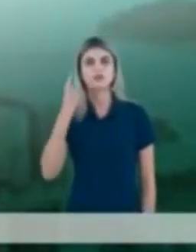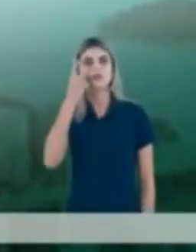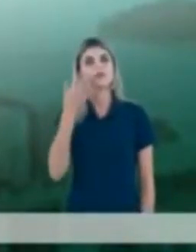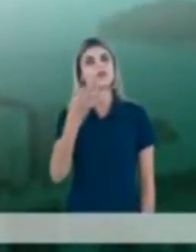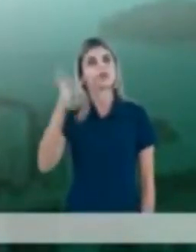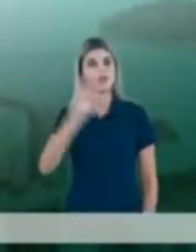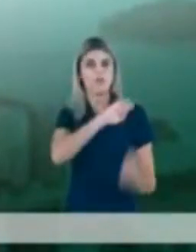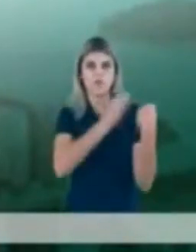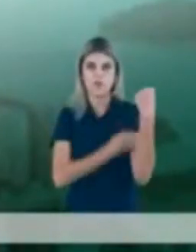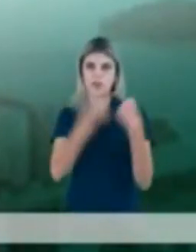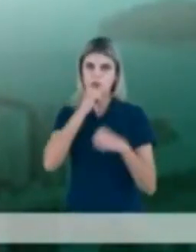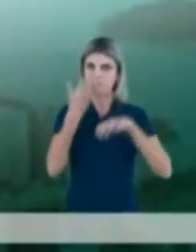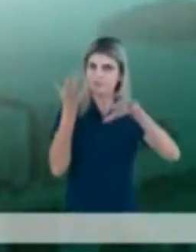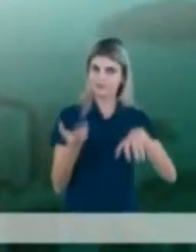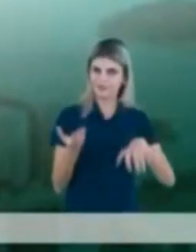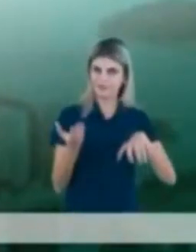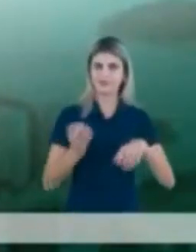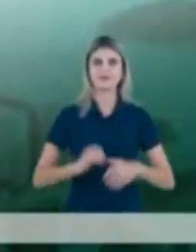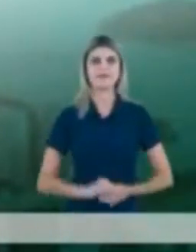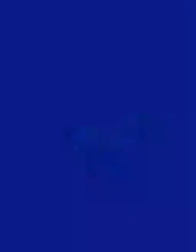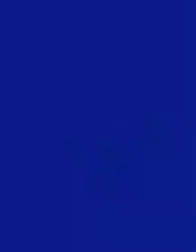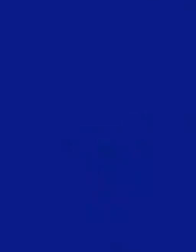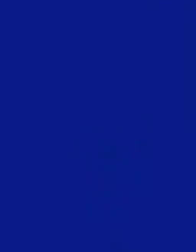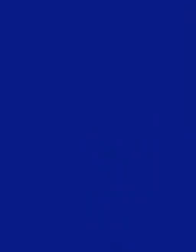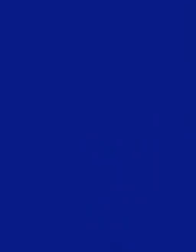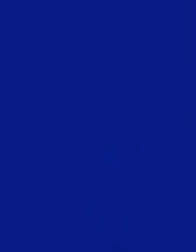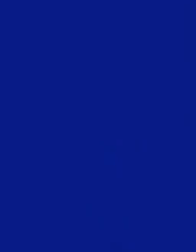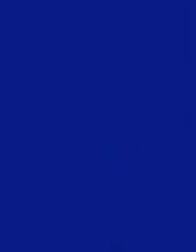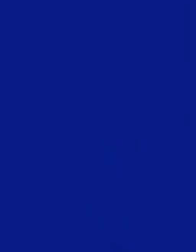para a deputada federal. É a força da mulher no Congresso Nacional.